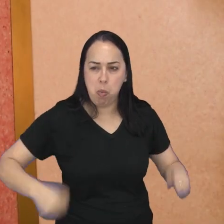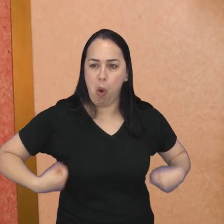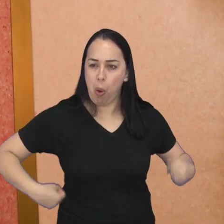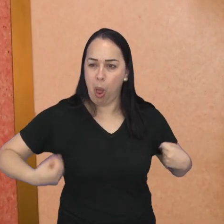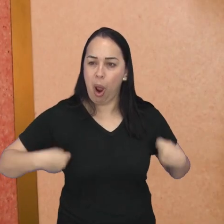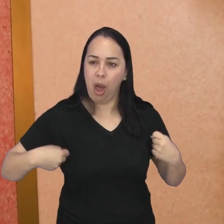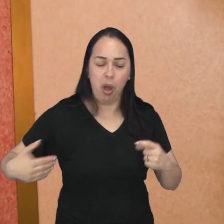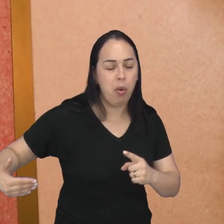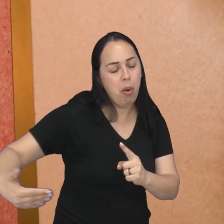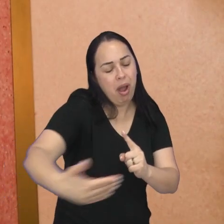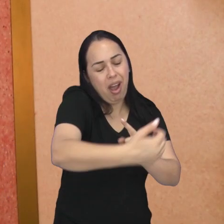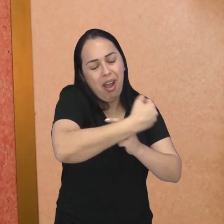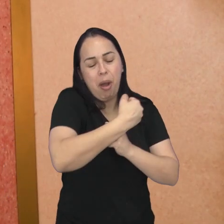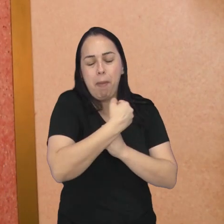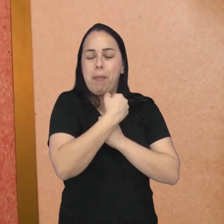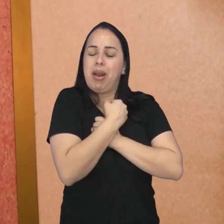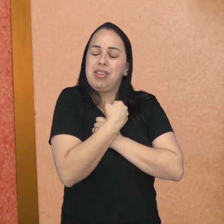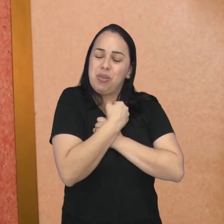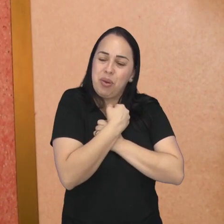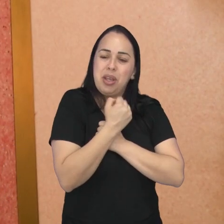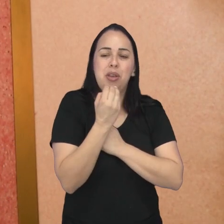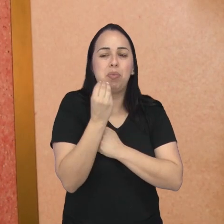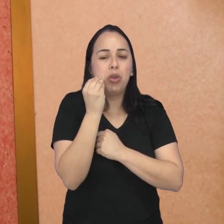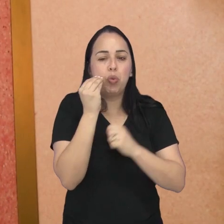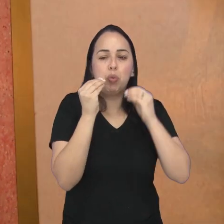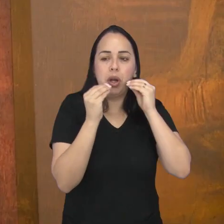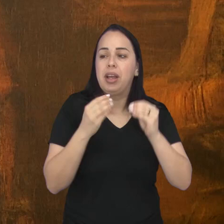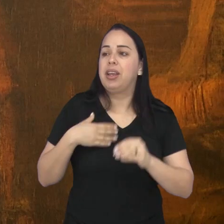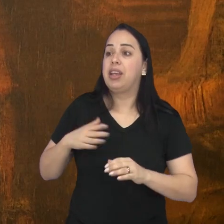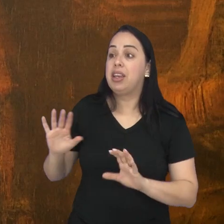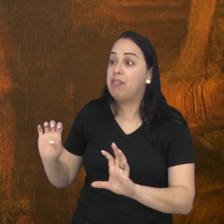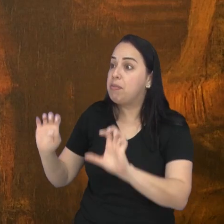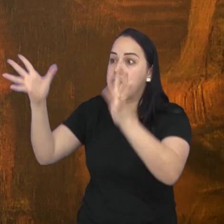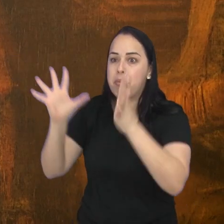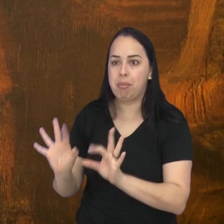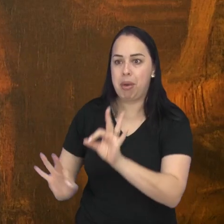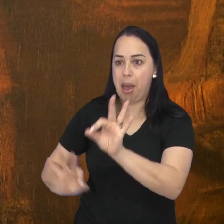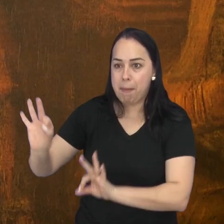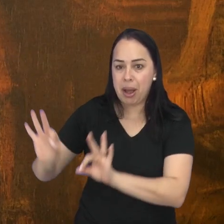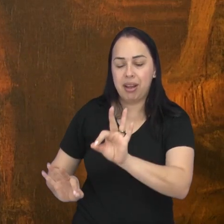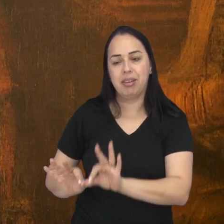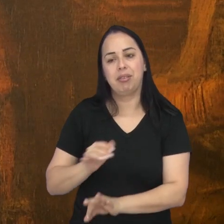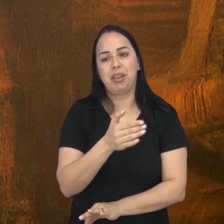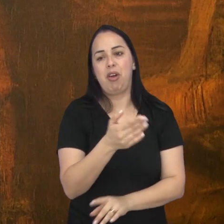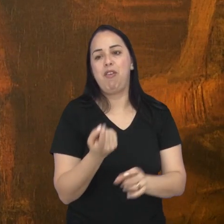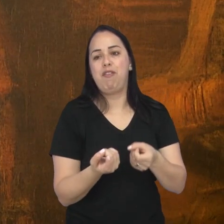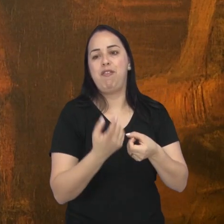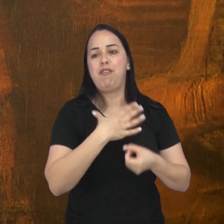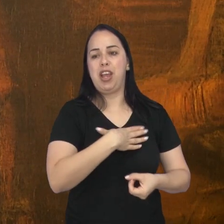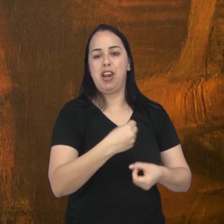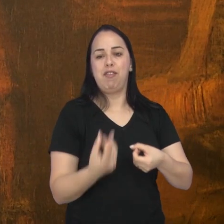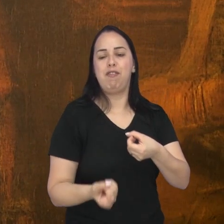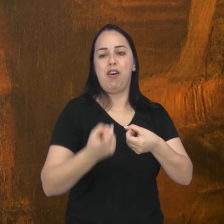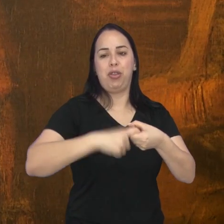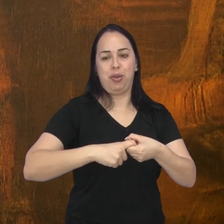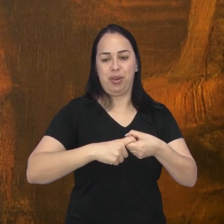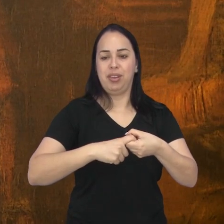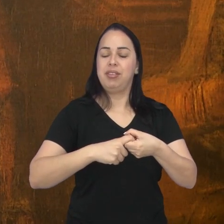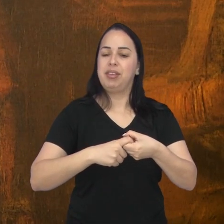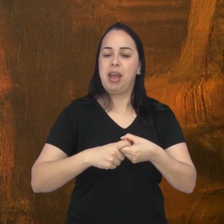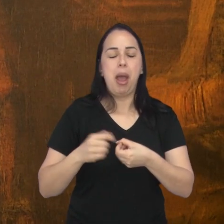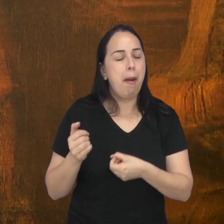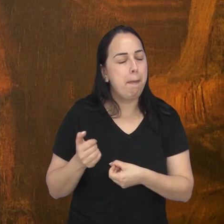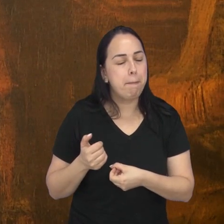dele, abraçou, beijou, entendeu? E mandou fazer uma festa, porque o filho estava de volta para casa.